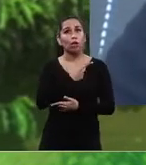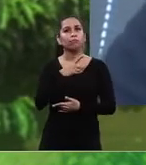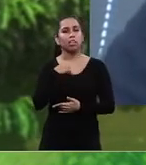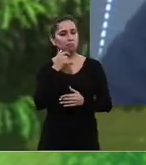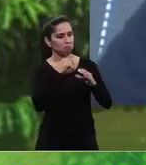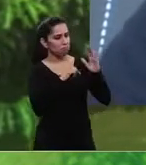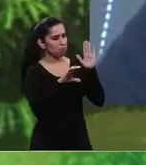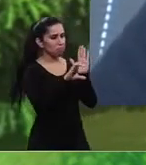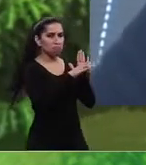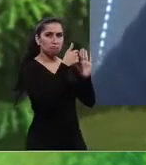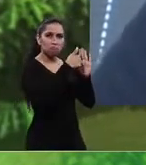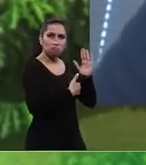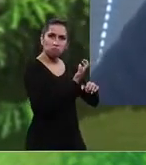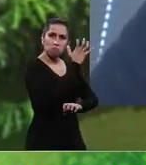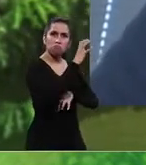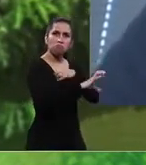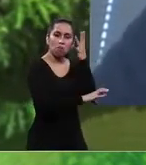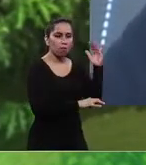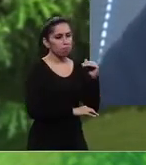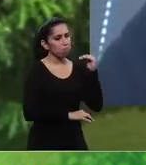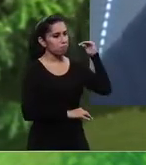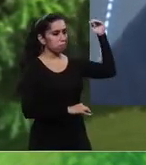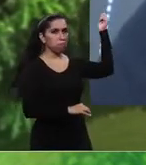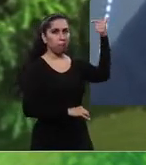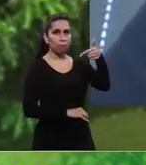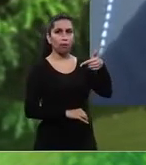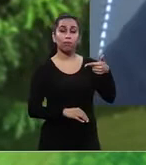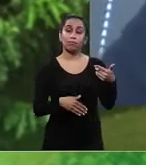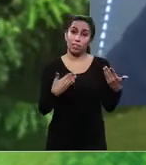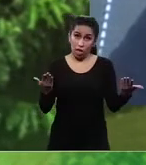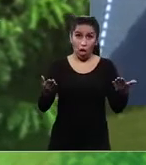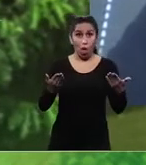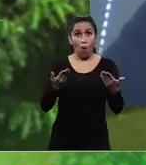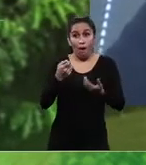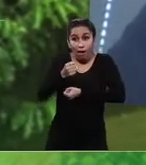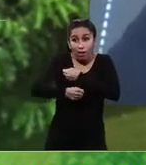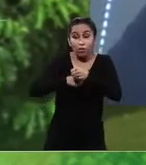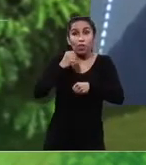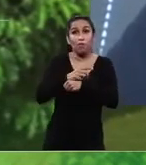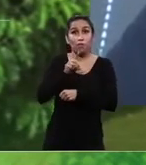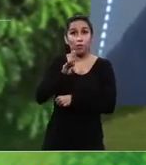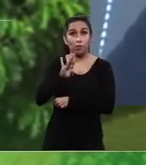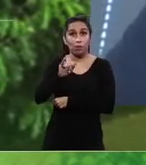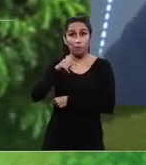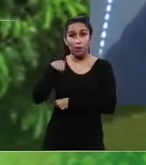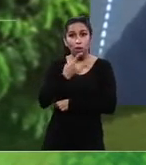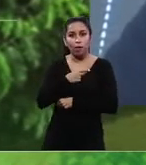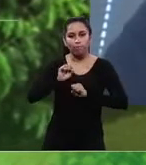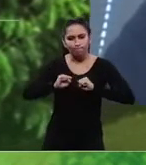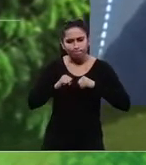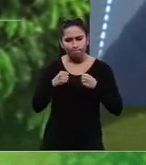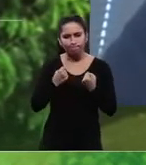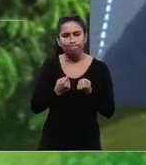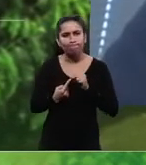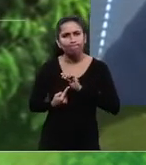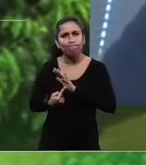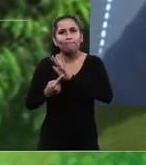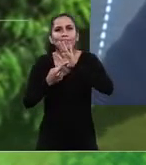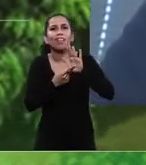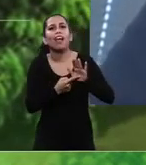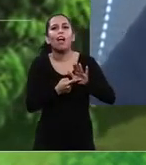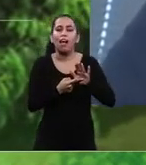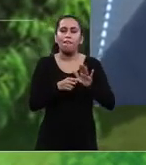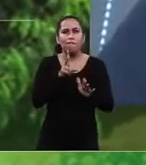em eventos como esse da Expo Dubai, mas um esforço de formiguinha mesmo, de dia a dia, de replicar e reforçar uma narrativa